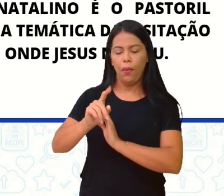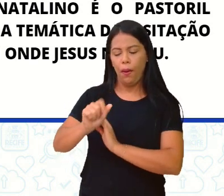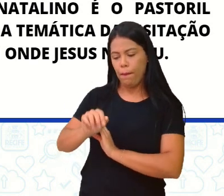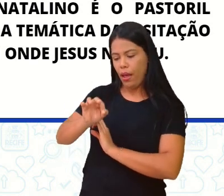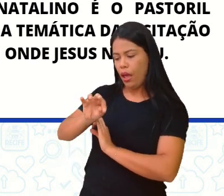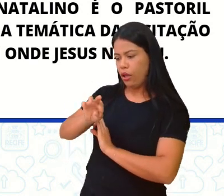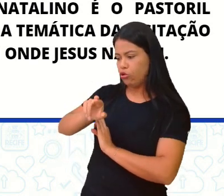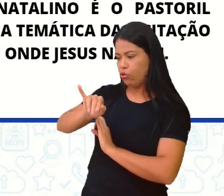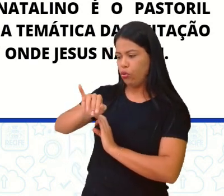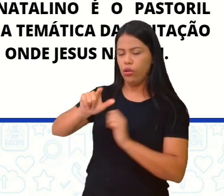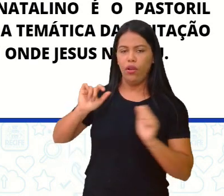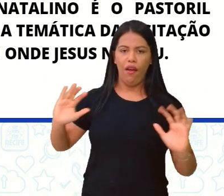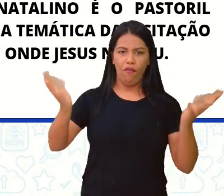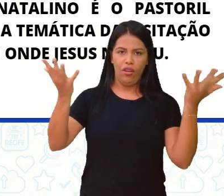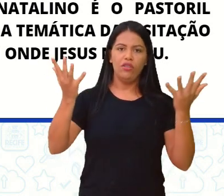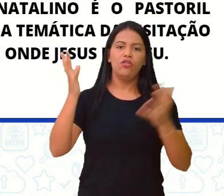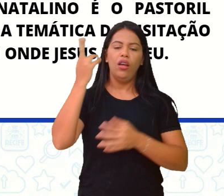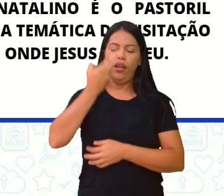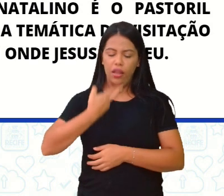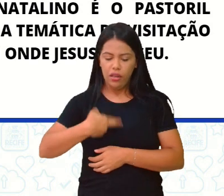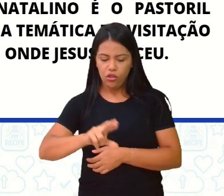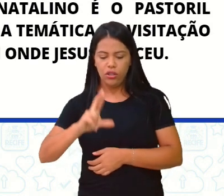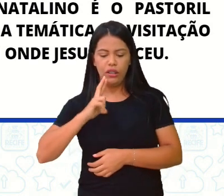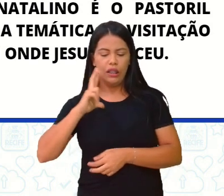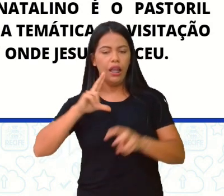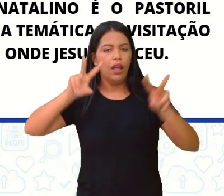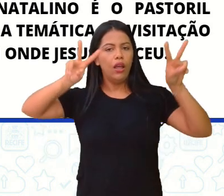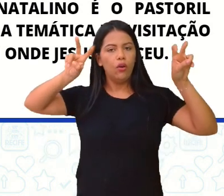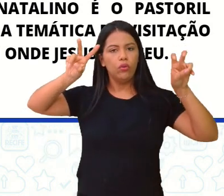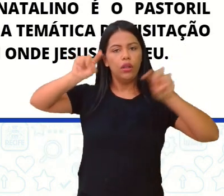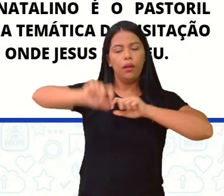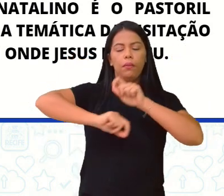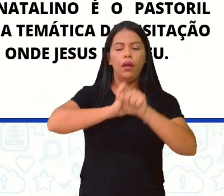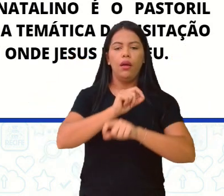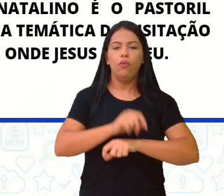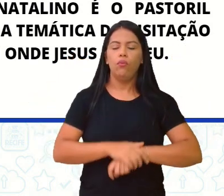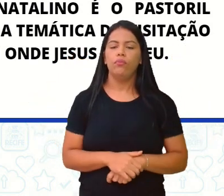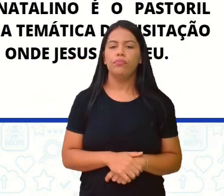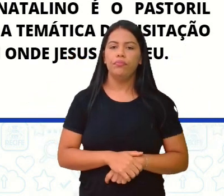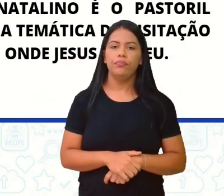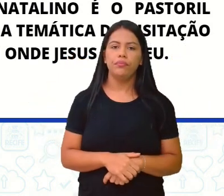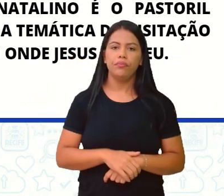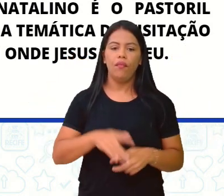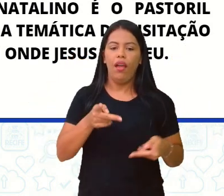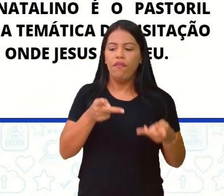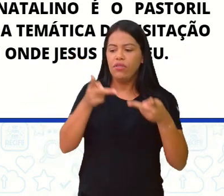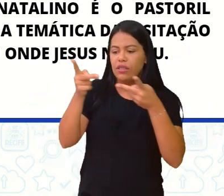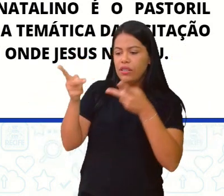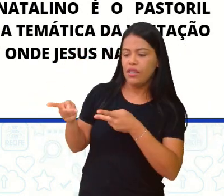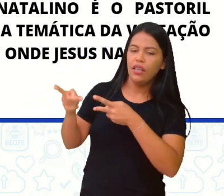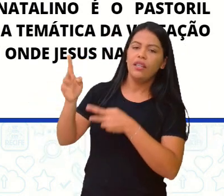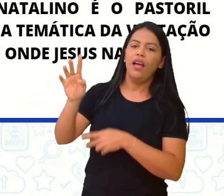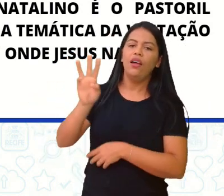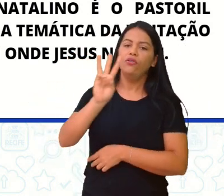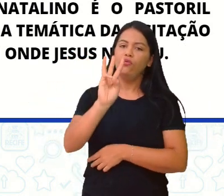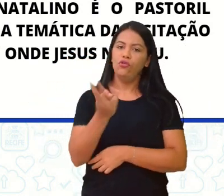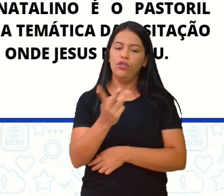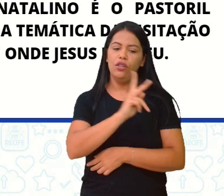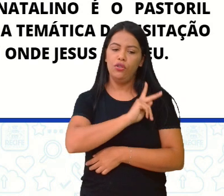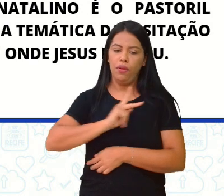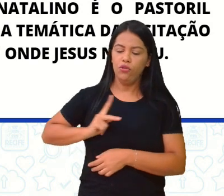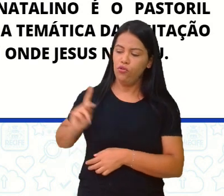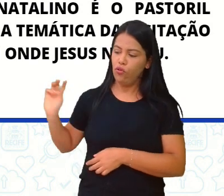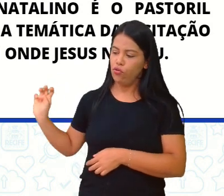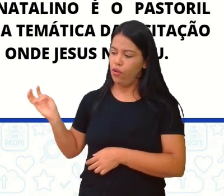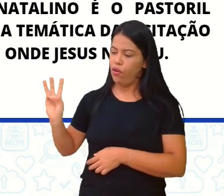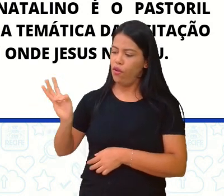sua essência temática, né, a visitação dos pastores ao estábulo, tá, para